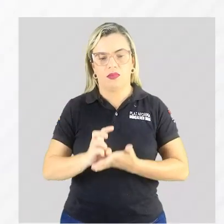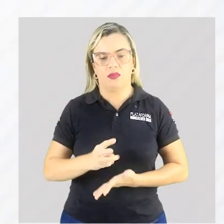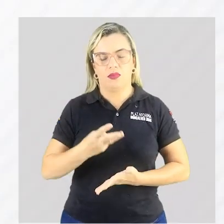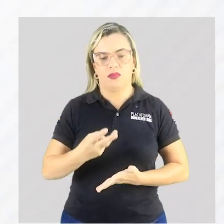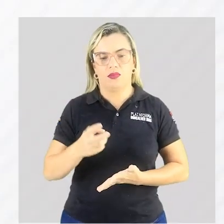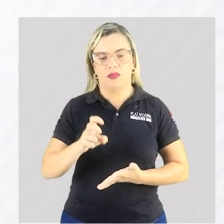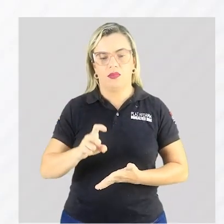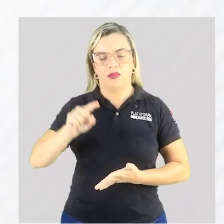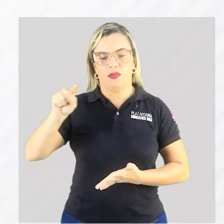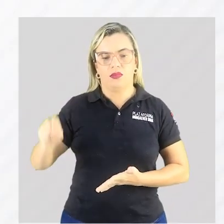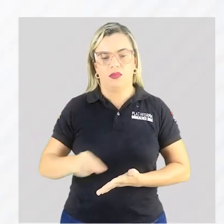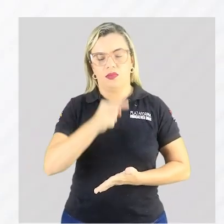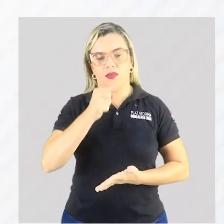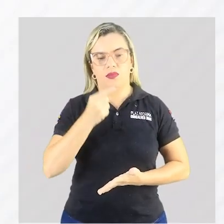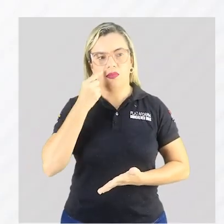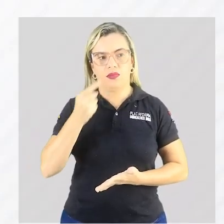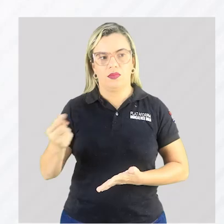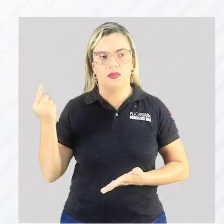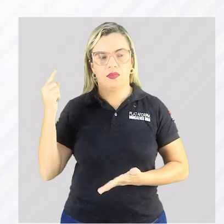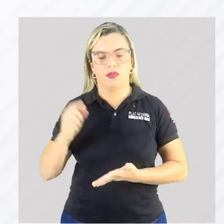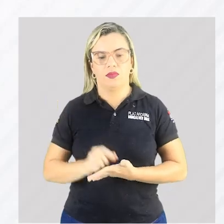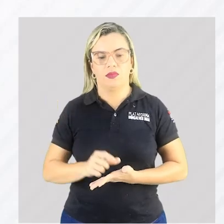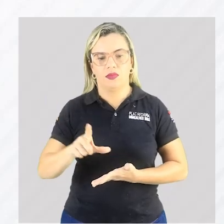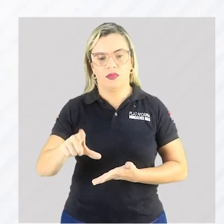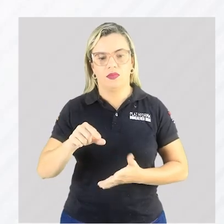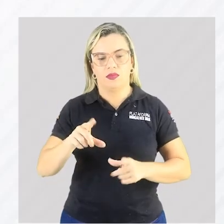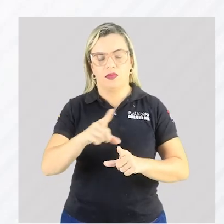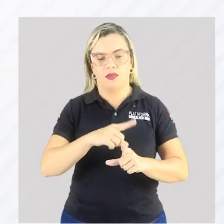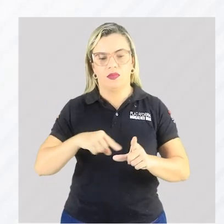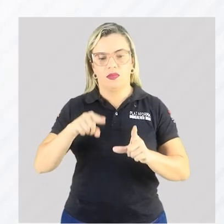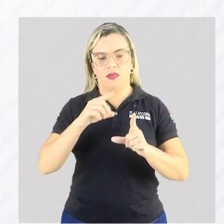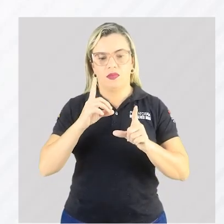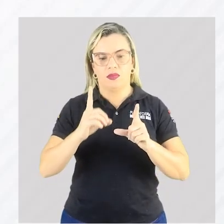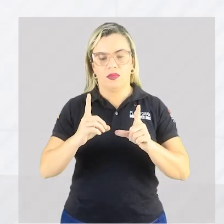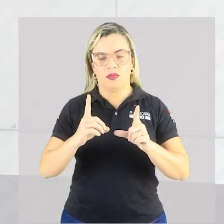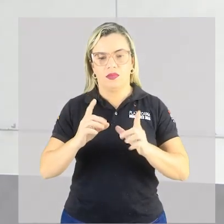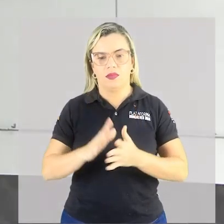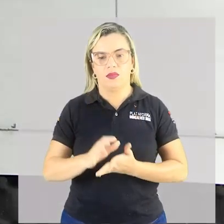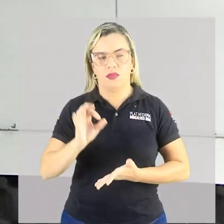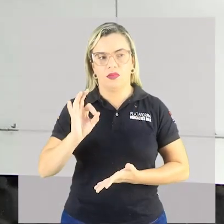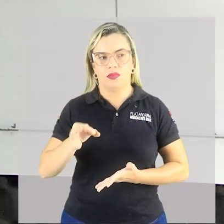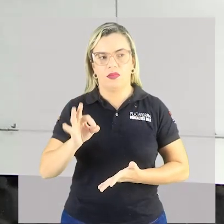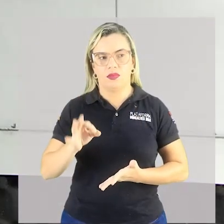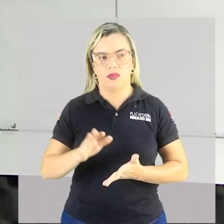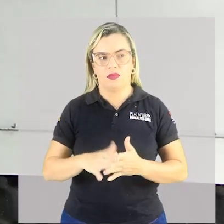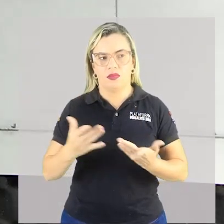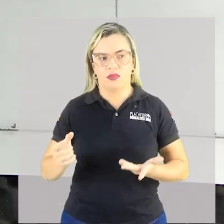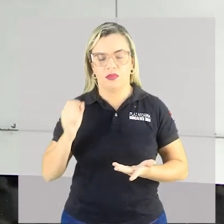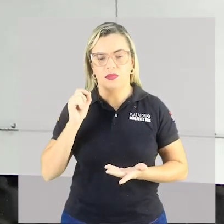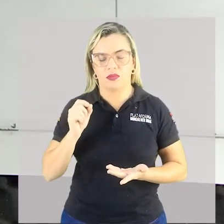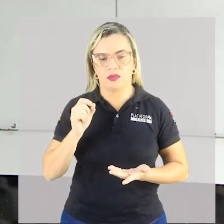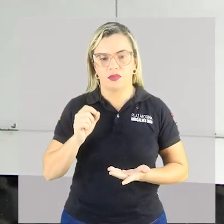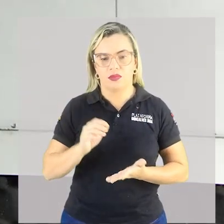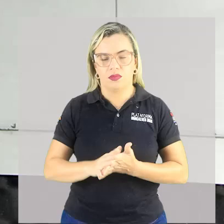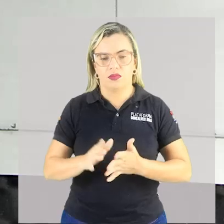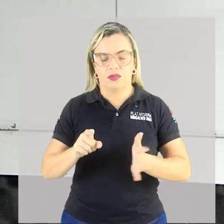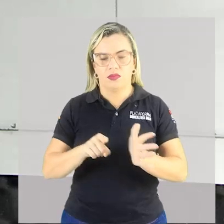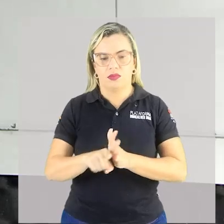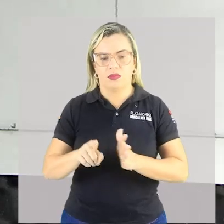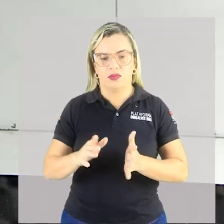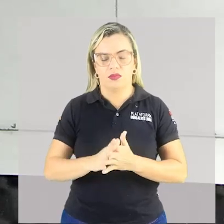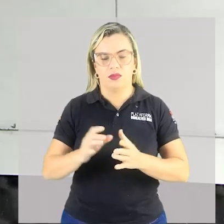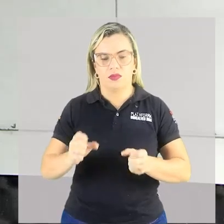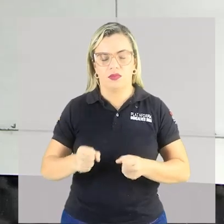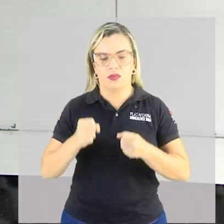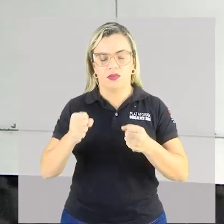35.000 iremos encontrar em qual alternativa? Alternativa letra D. Turma, essa questão nós podemos